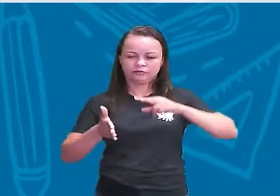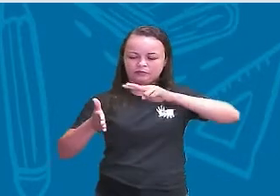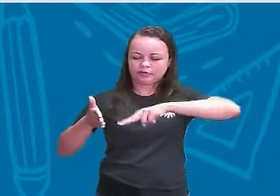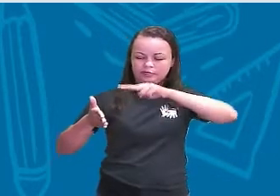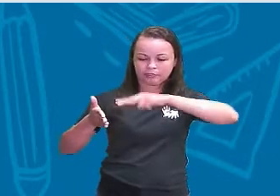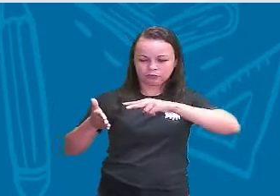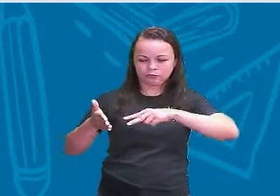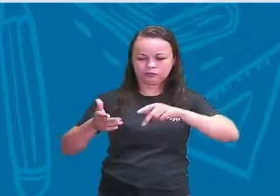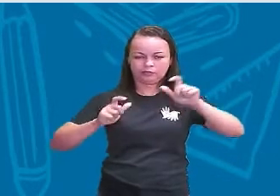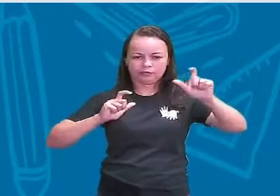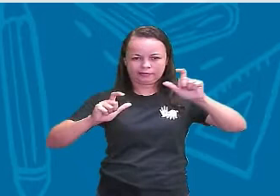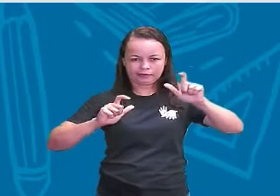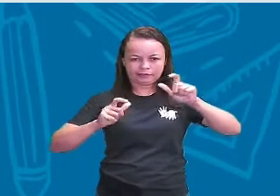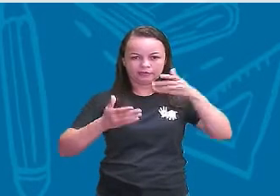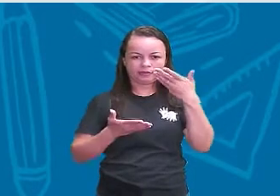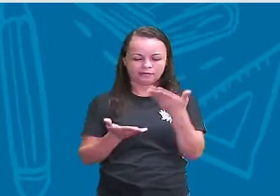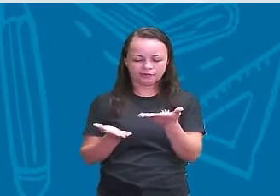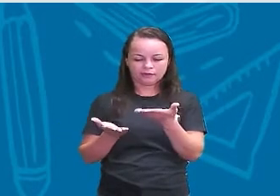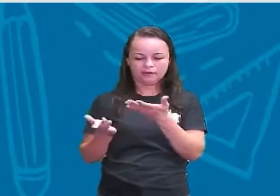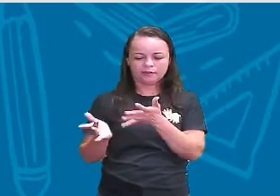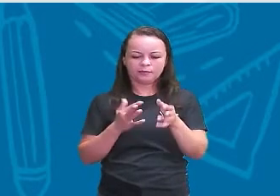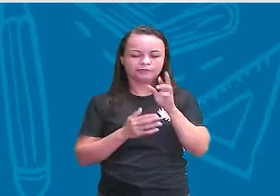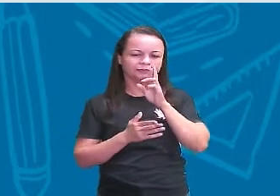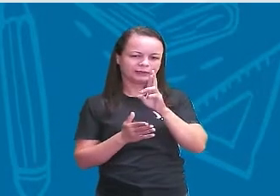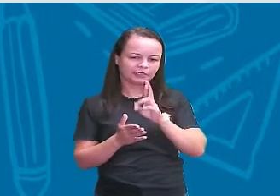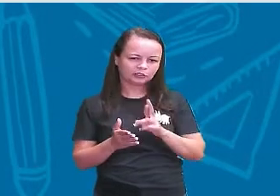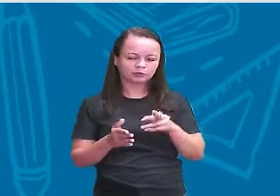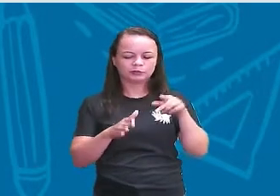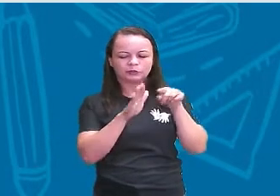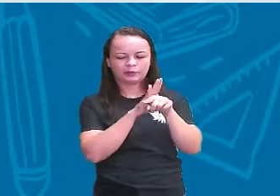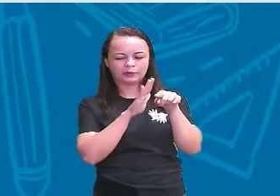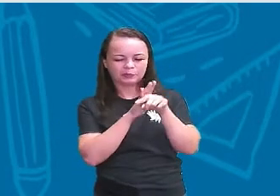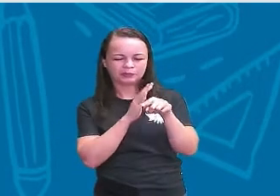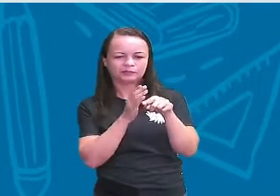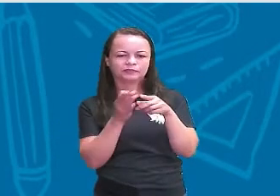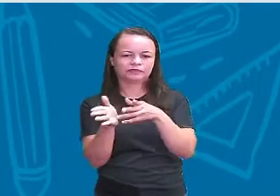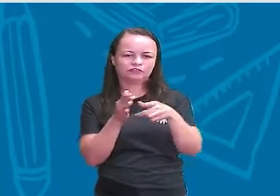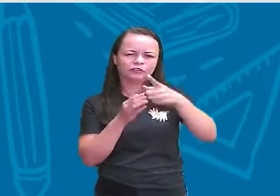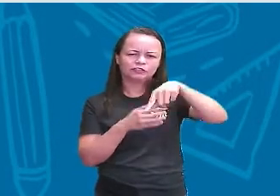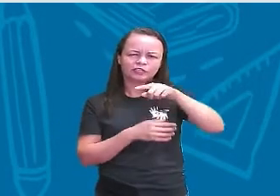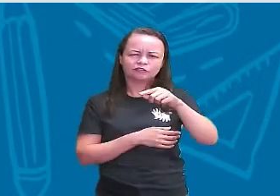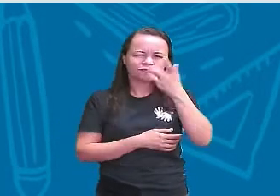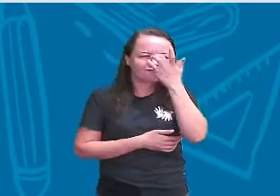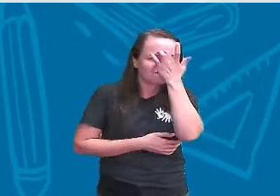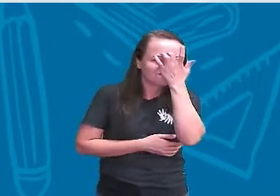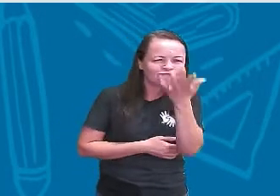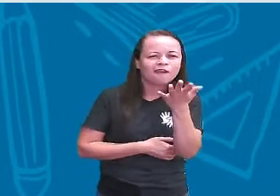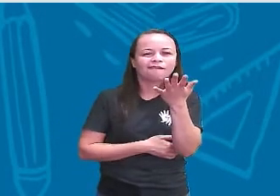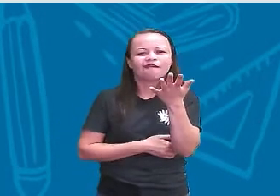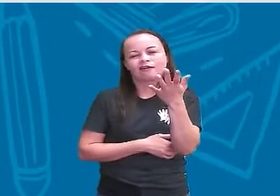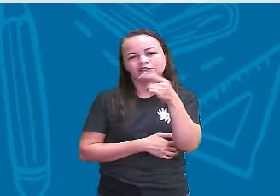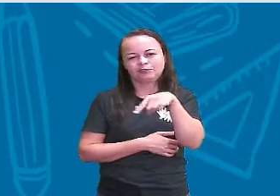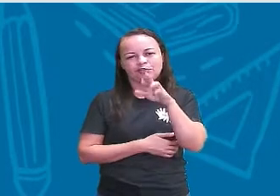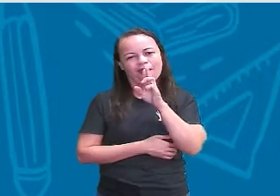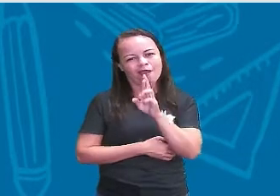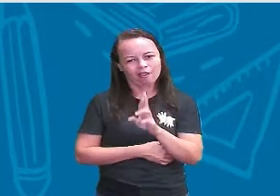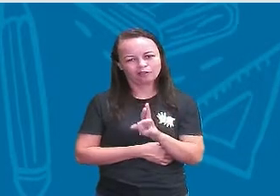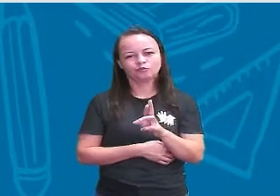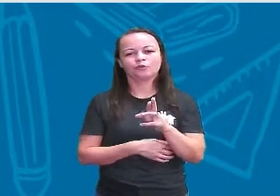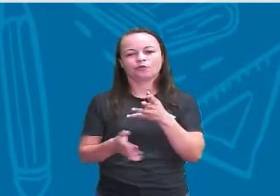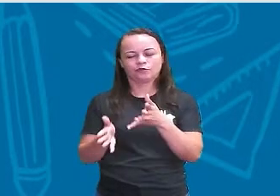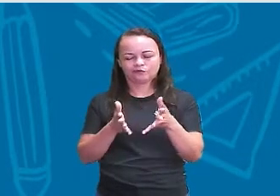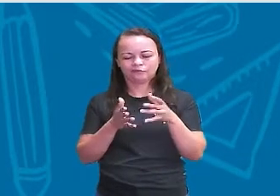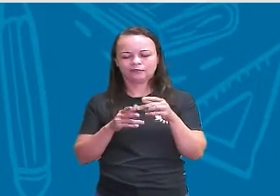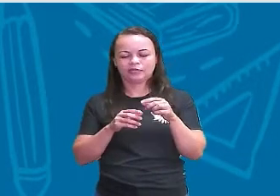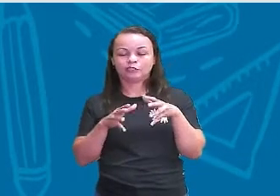agora dessa tirinha, tá certo? Para a gente responder algumas perguntas e vocês vão ver como ficou fácil de responder essas perguntas